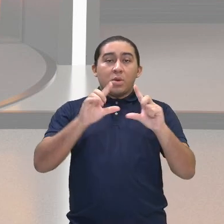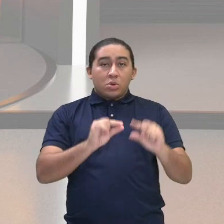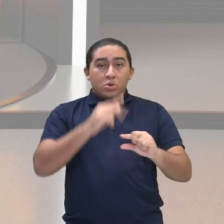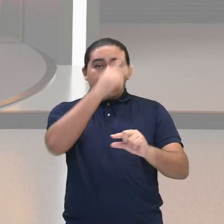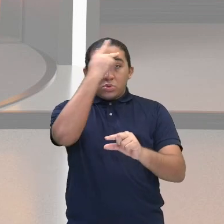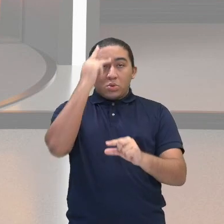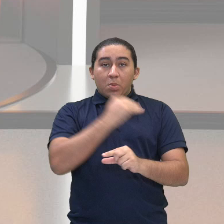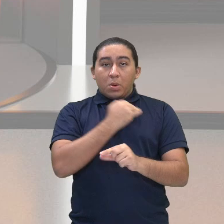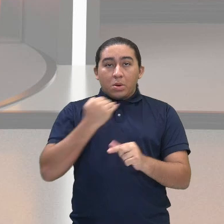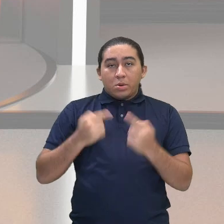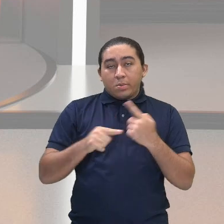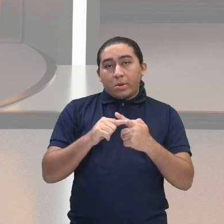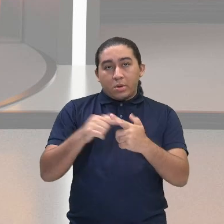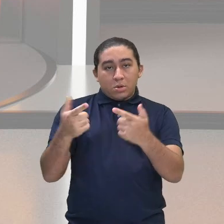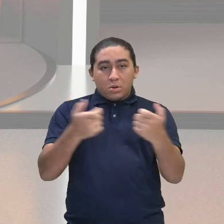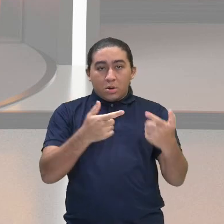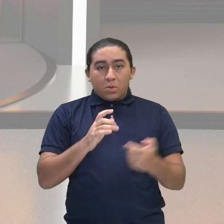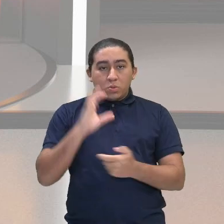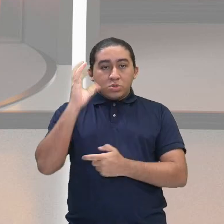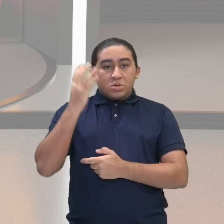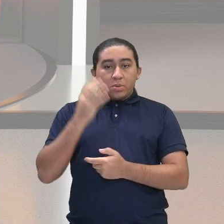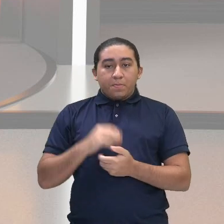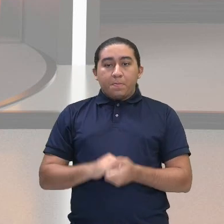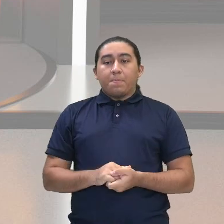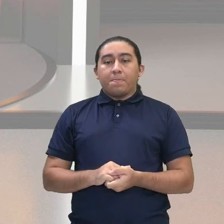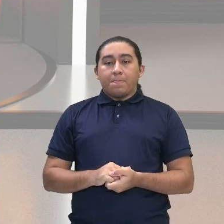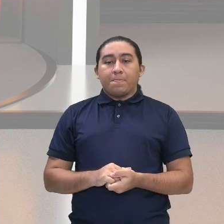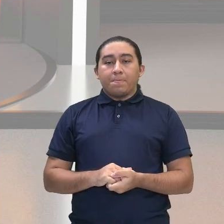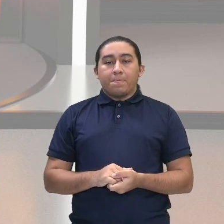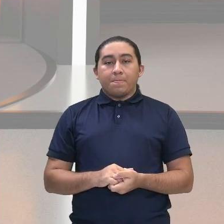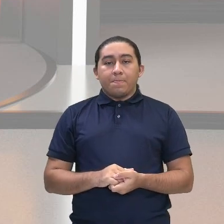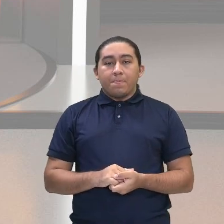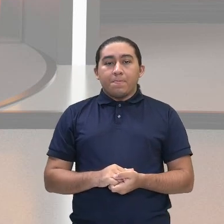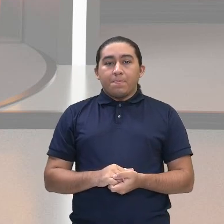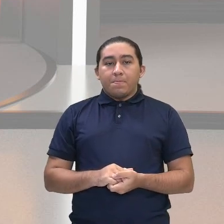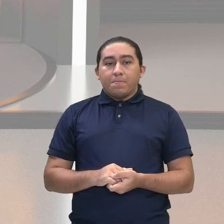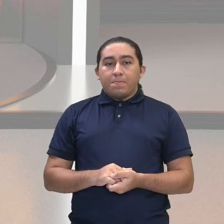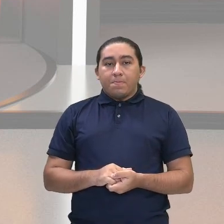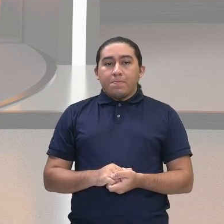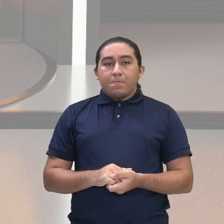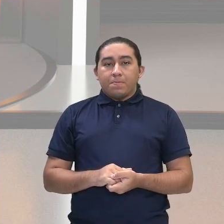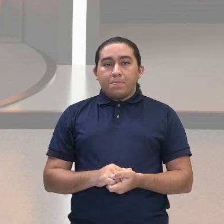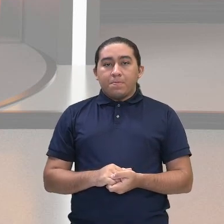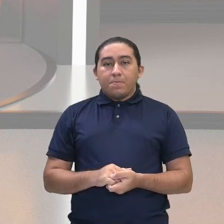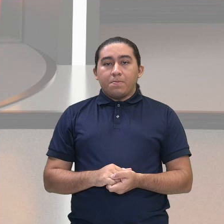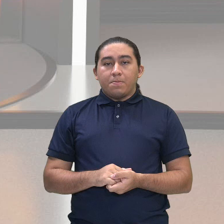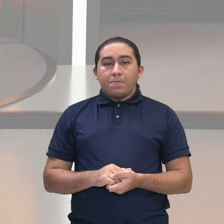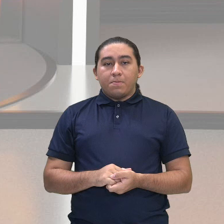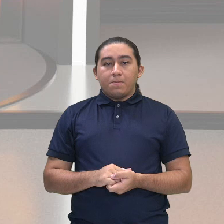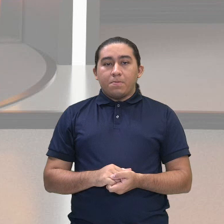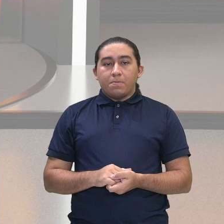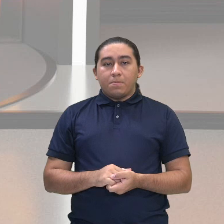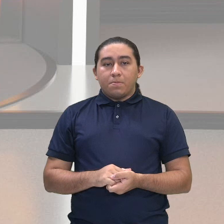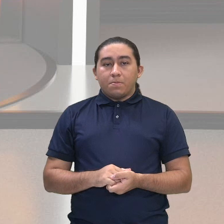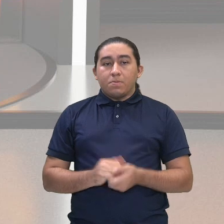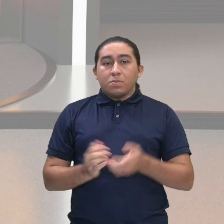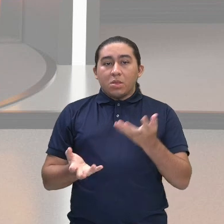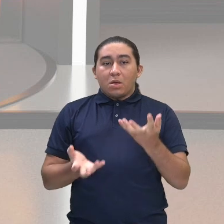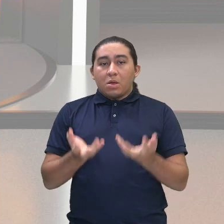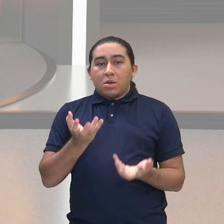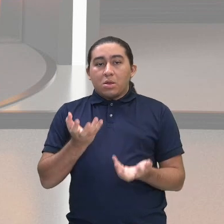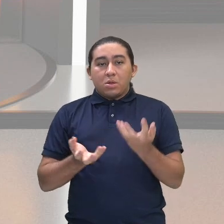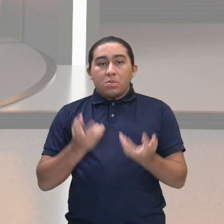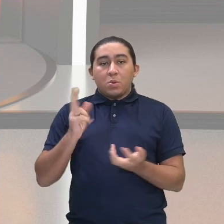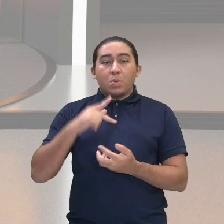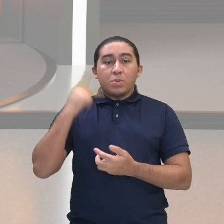guerra, tá? Então, olha só, diminuição das invasões e a estabilização política permitiram que as pessoas